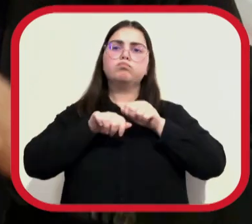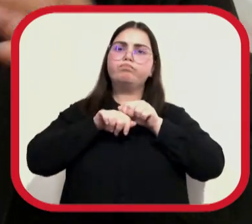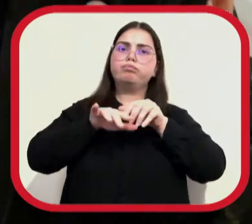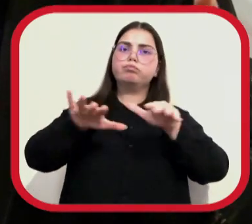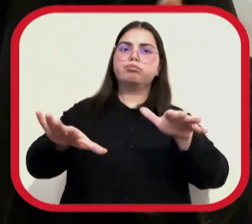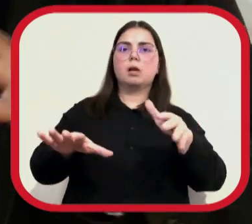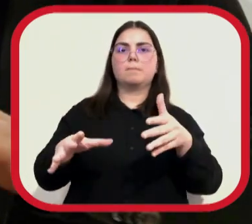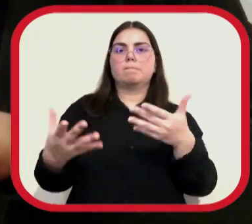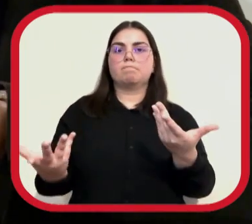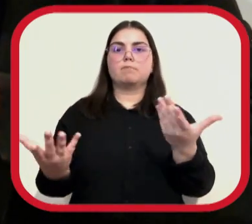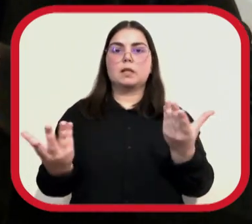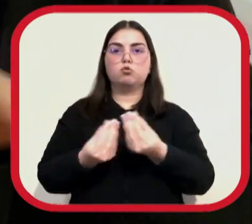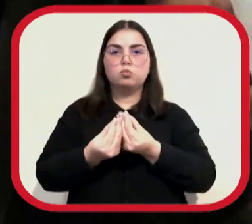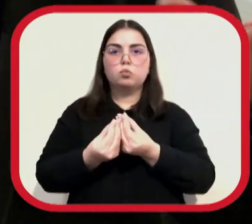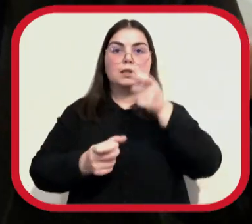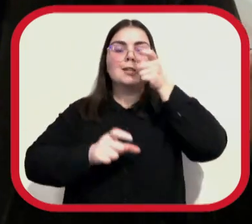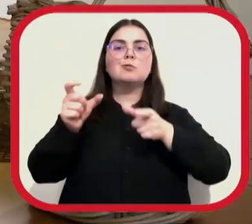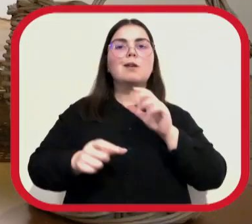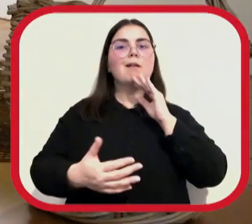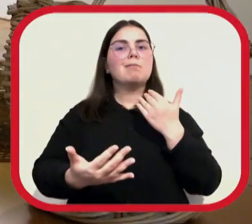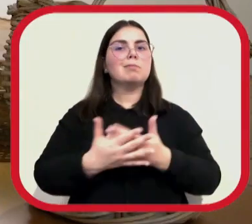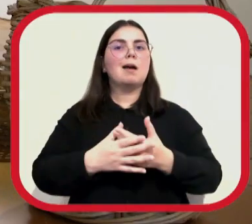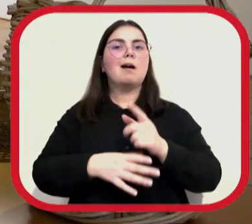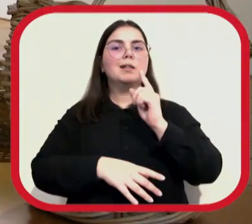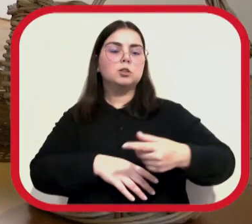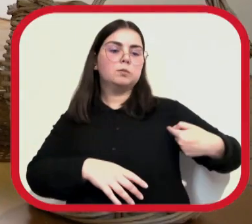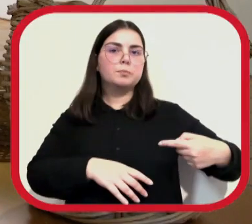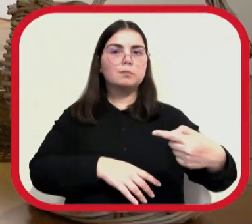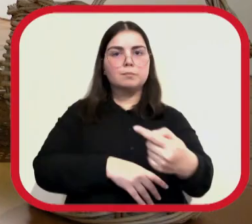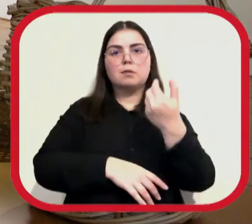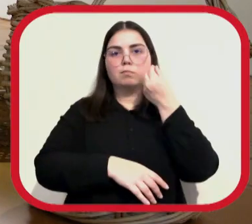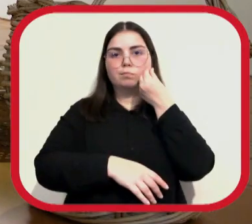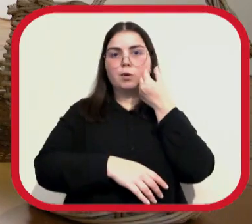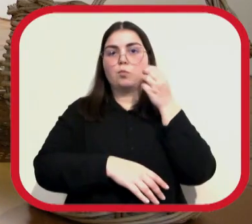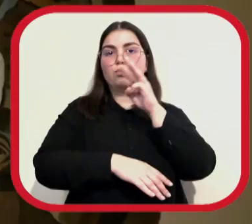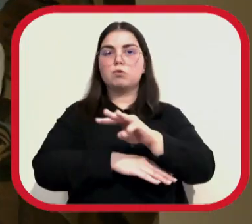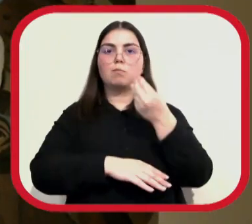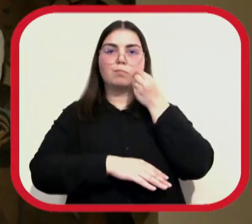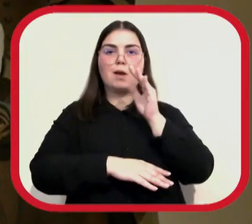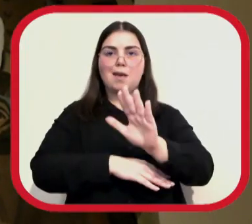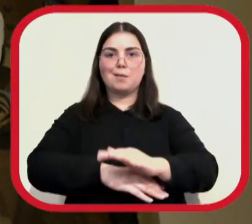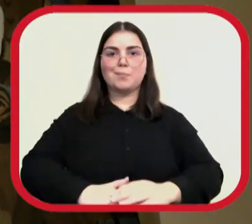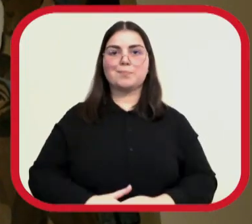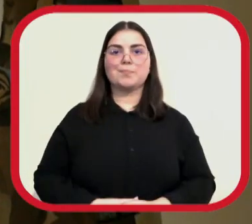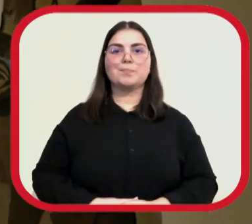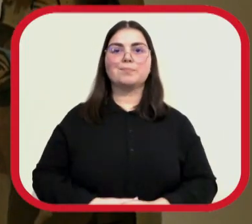de divulgação junto dos vários públicos é um papel diário, cotidiano do museu.